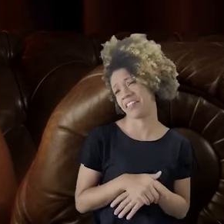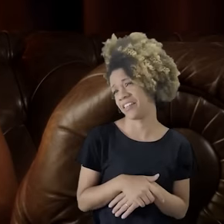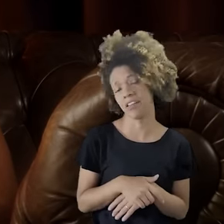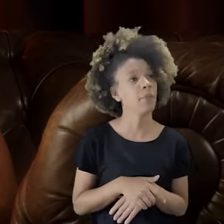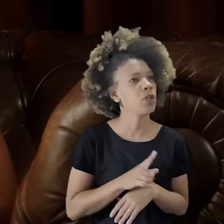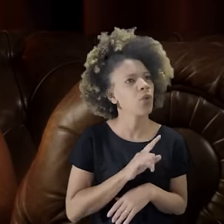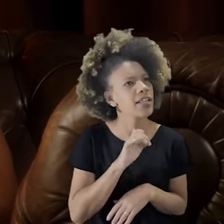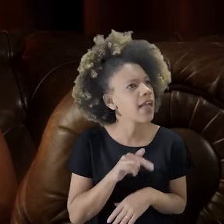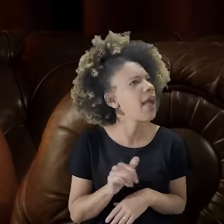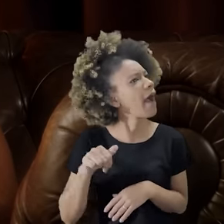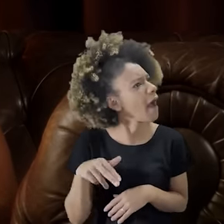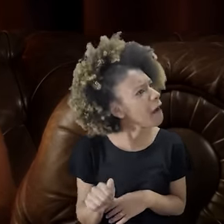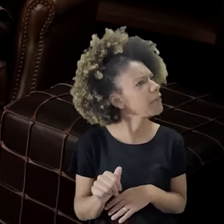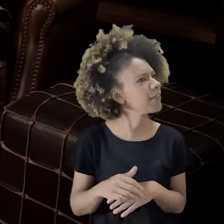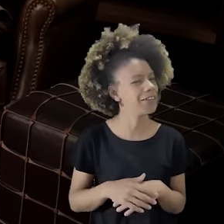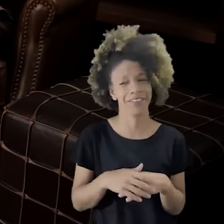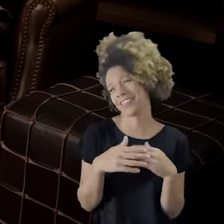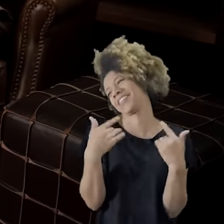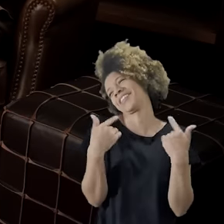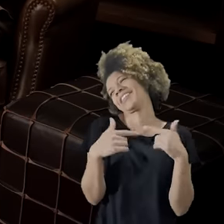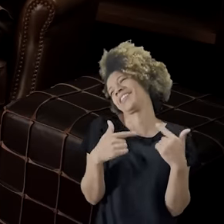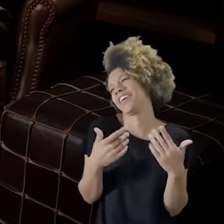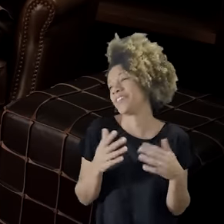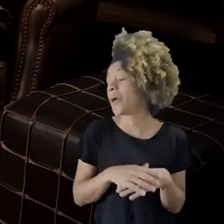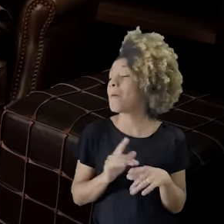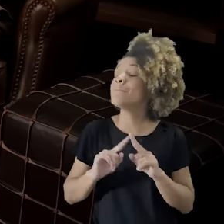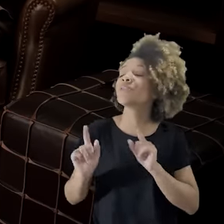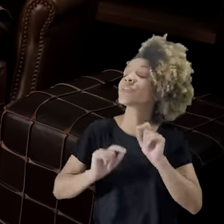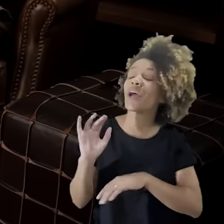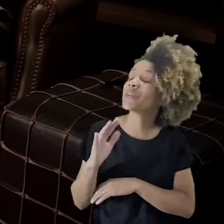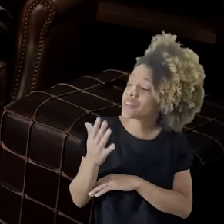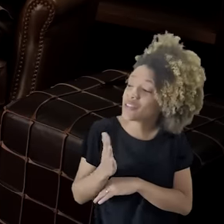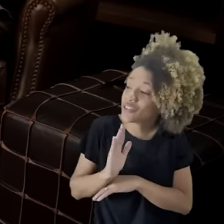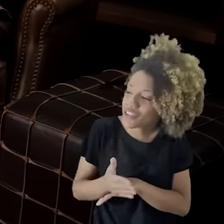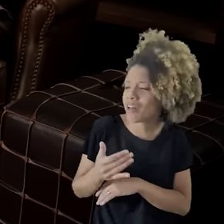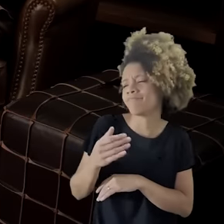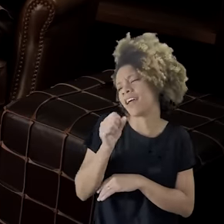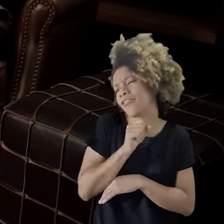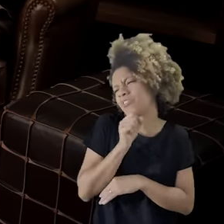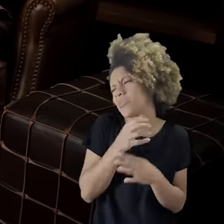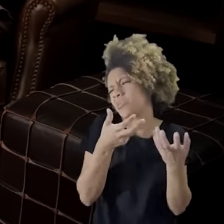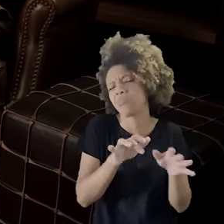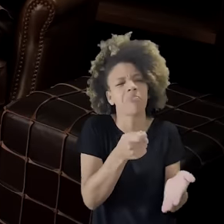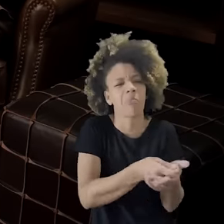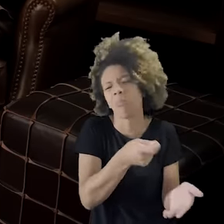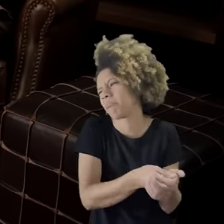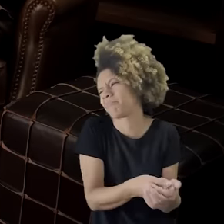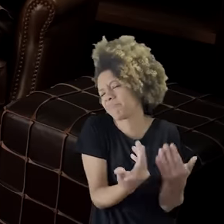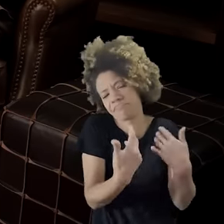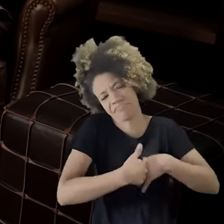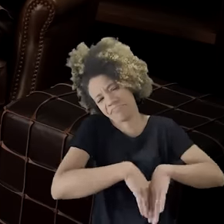e a minha irmã não é Zé mas é ama né então é mas só que aí que ela já tá idosa já não tinha mais aquele negócio